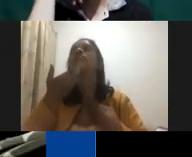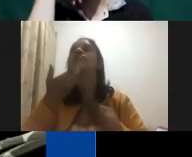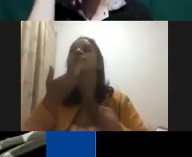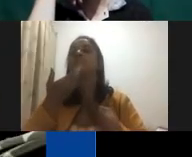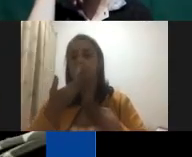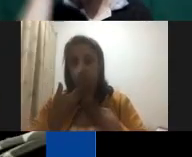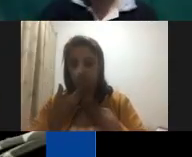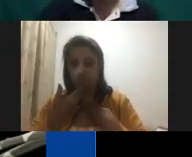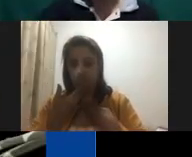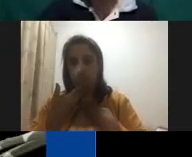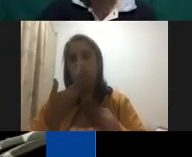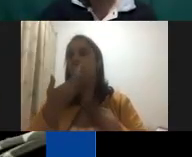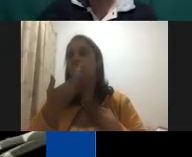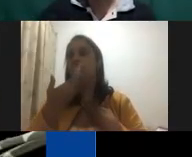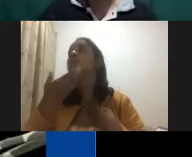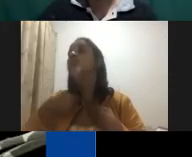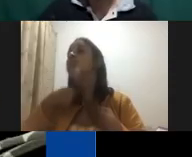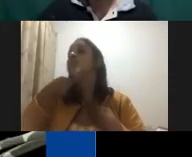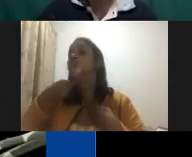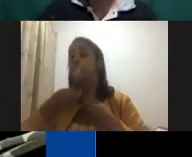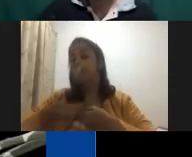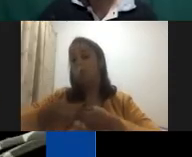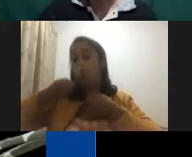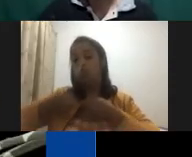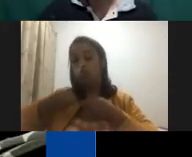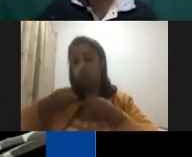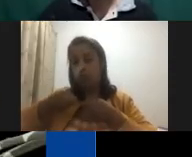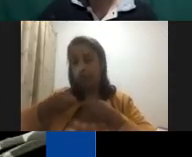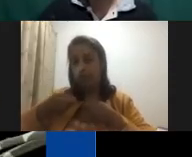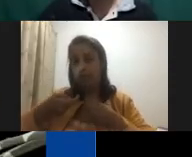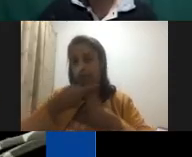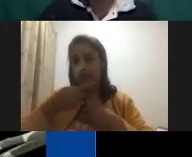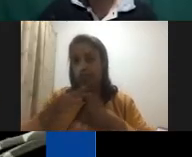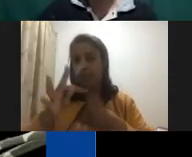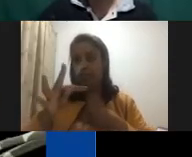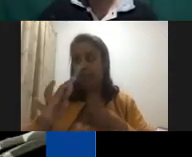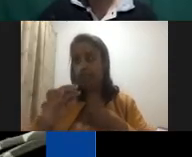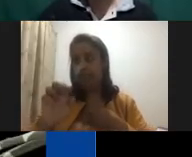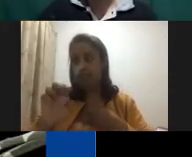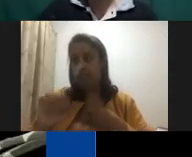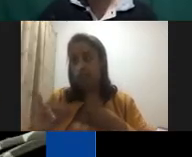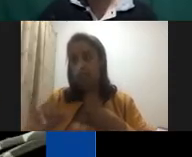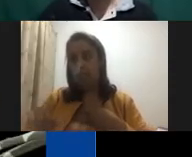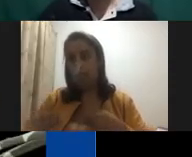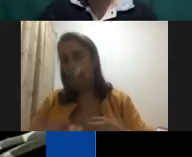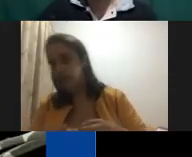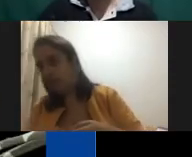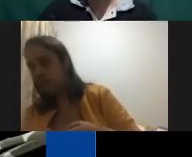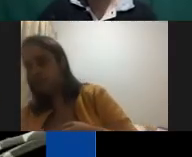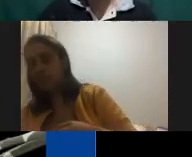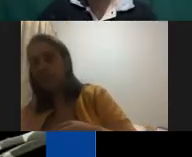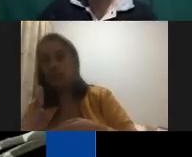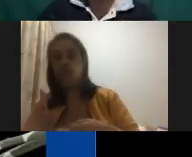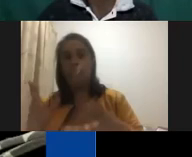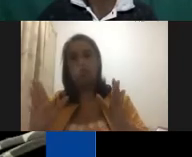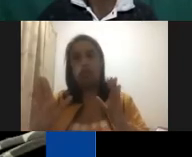o nosso pescoço para extensão, né? Então, aqui teria o trapézio, a porção superior, a porção média e lá embaixo a porção inferior. E aqui o